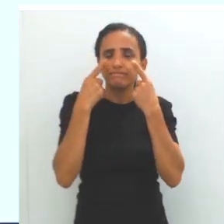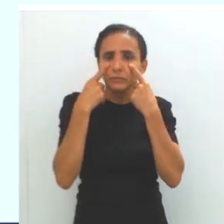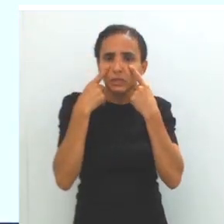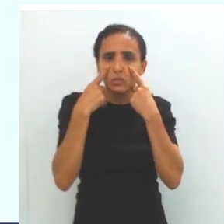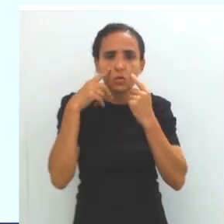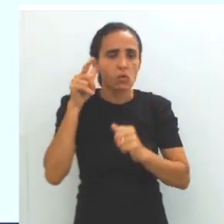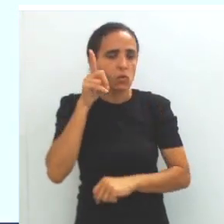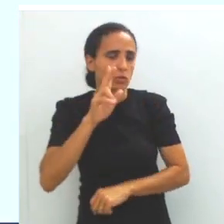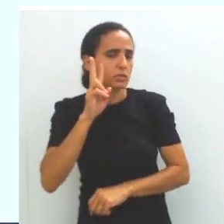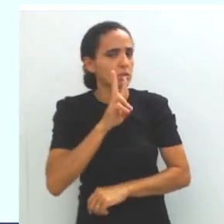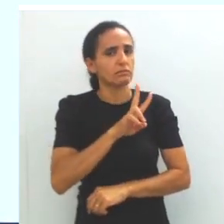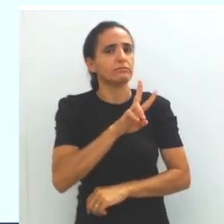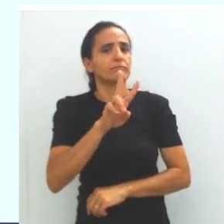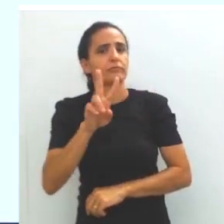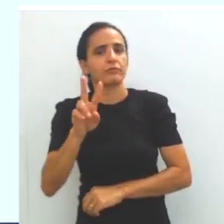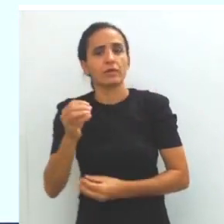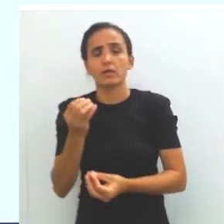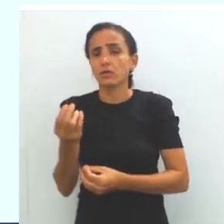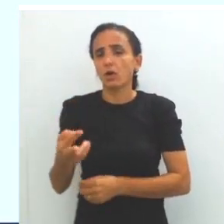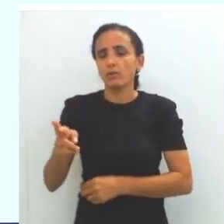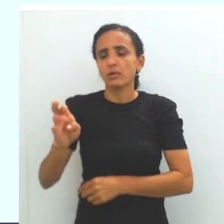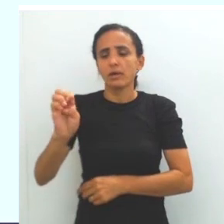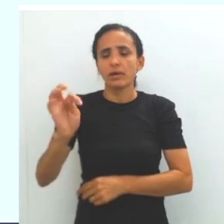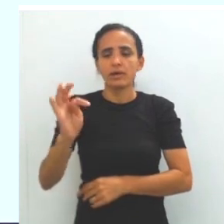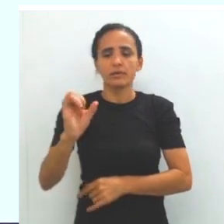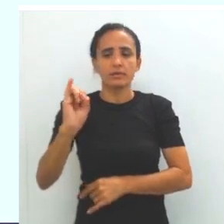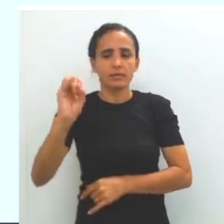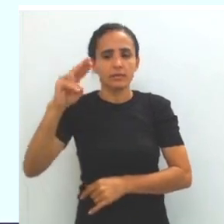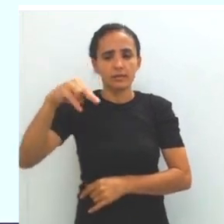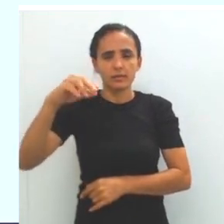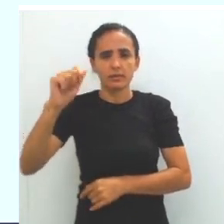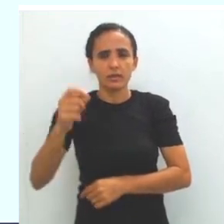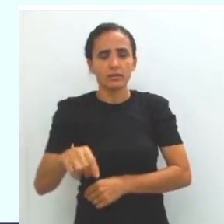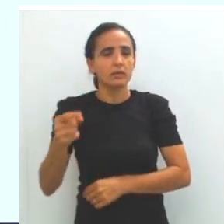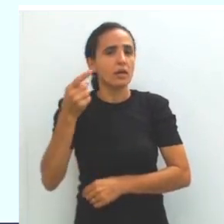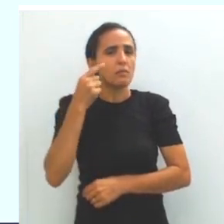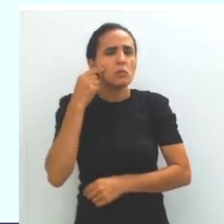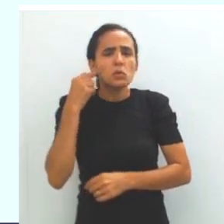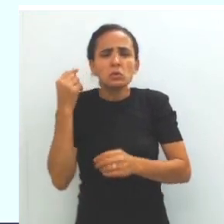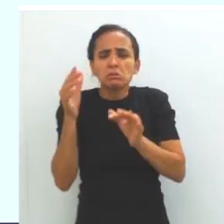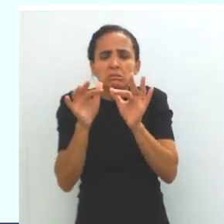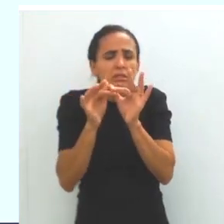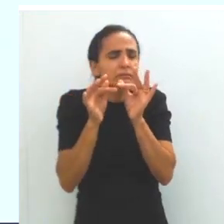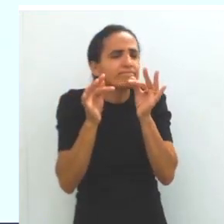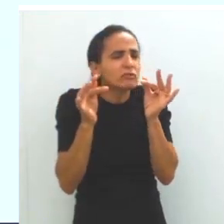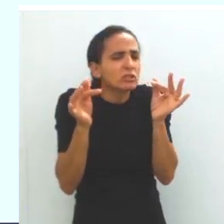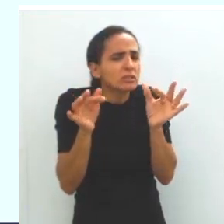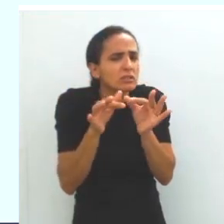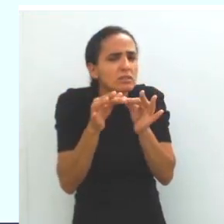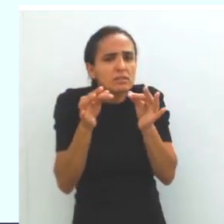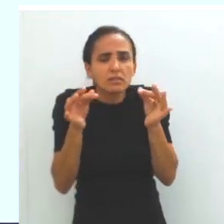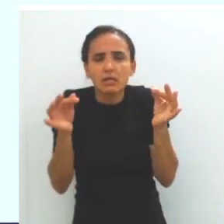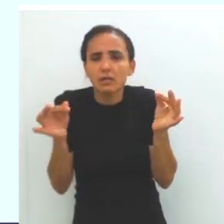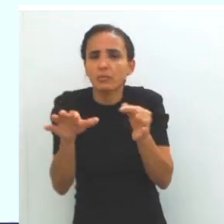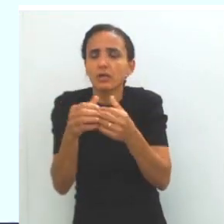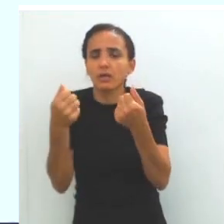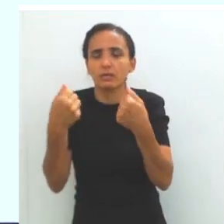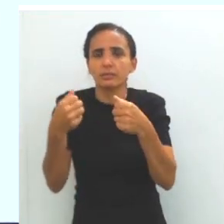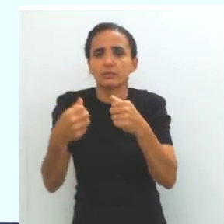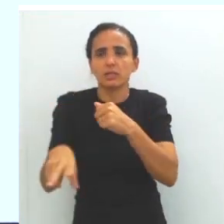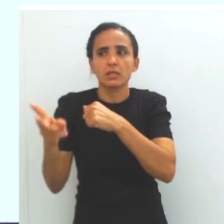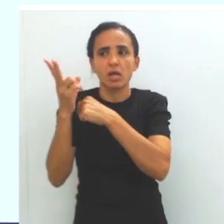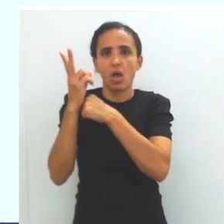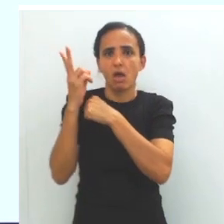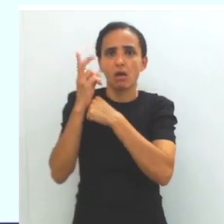retina. Onde lá na retina existem células sensíveis à luz, como eu já falei